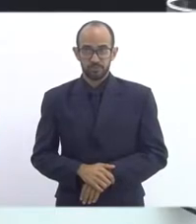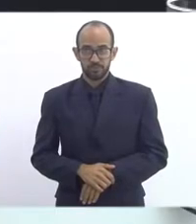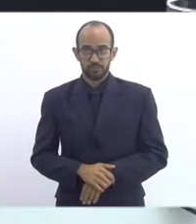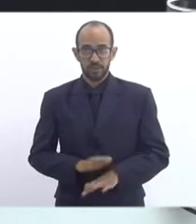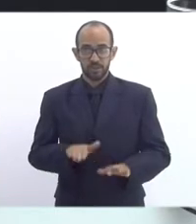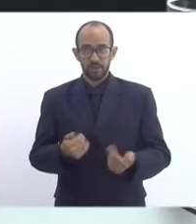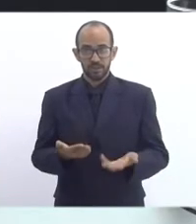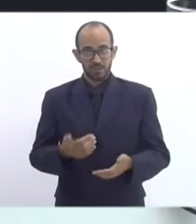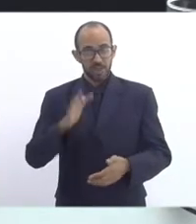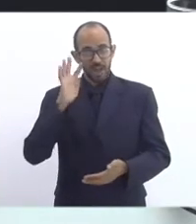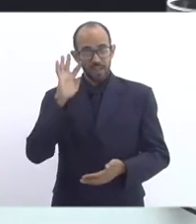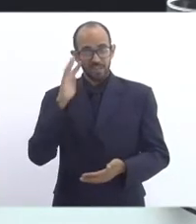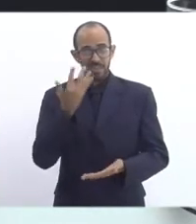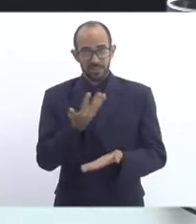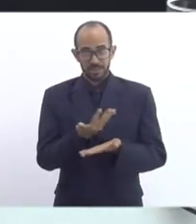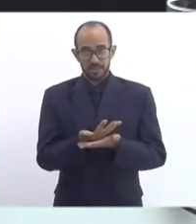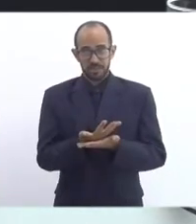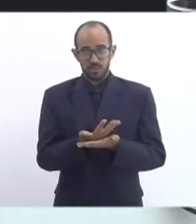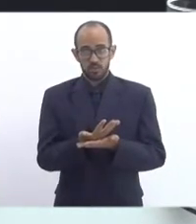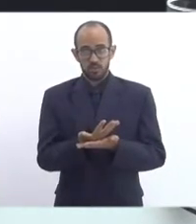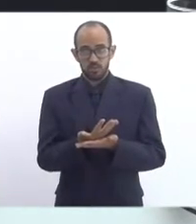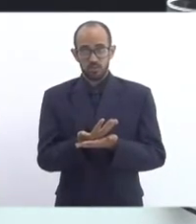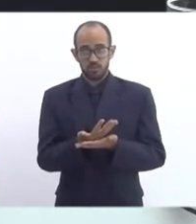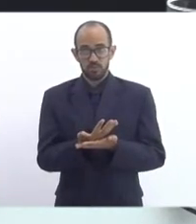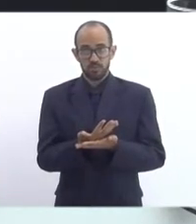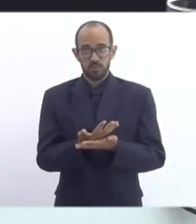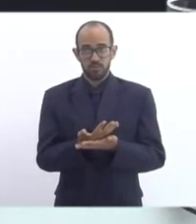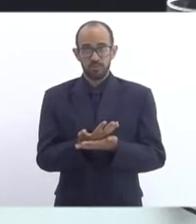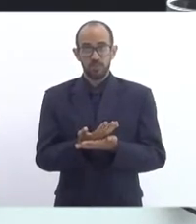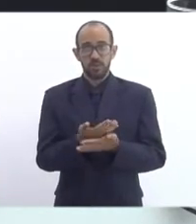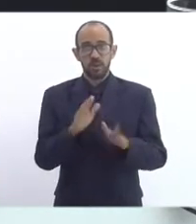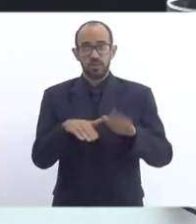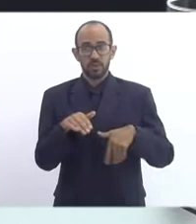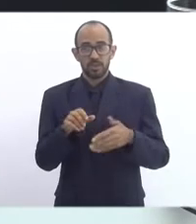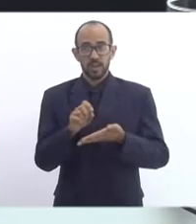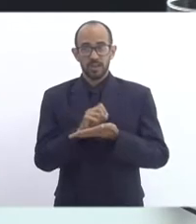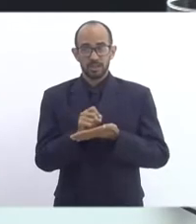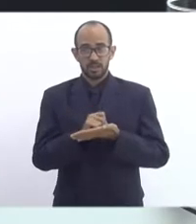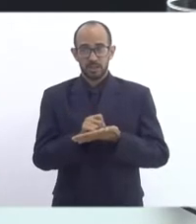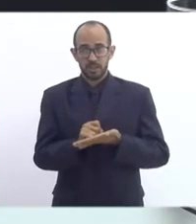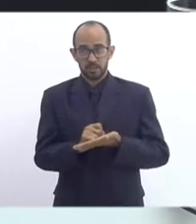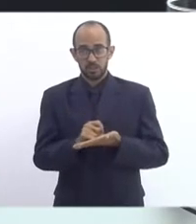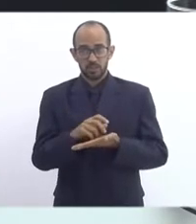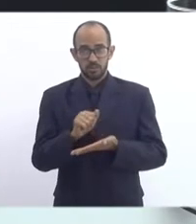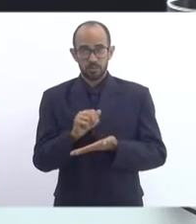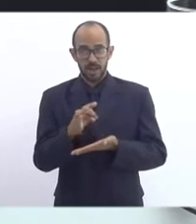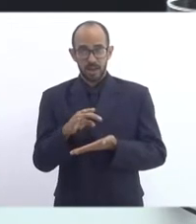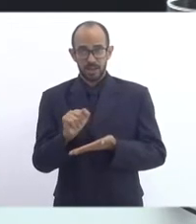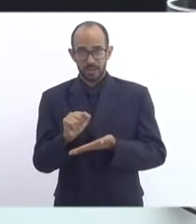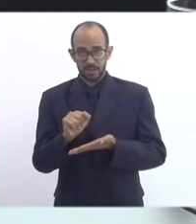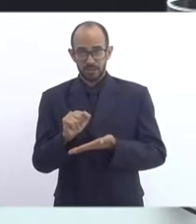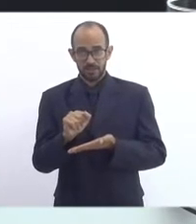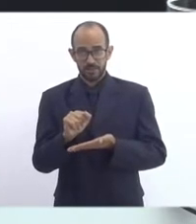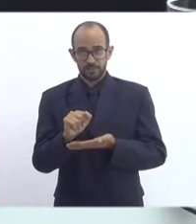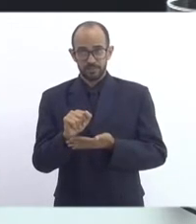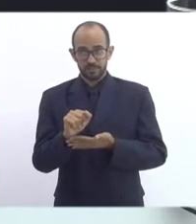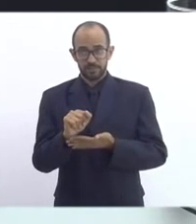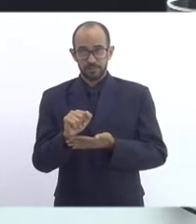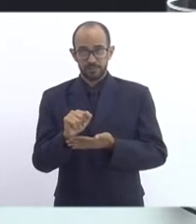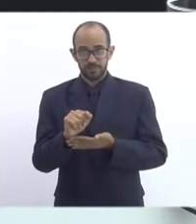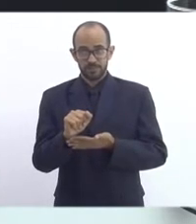decisão deve estar escrito numa ata. É o seguinte, o voto do relator... Não conta. Não,